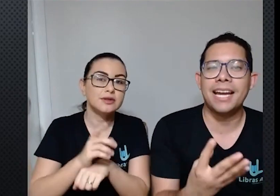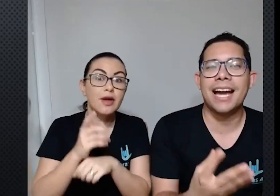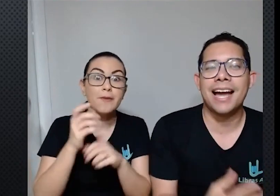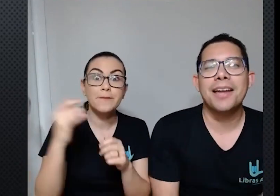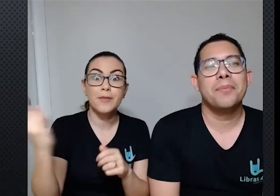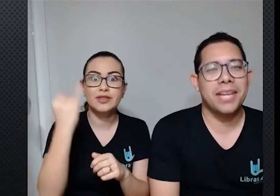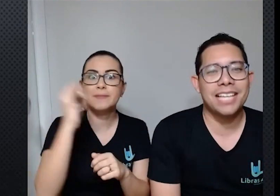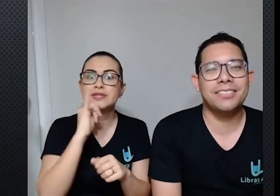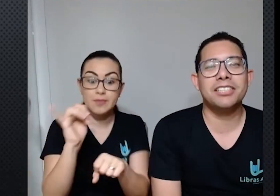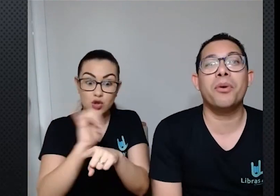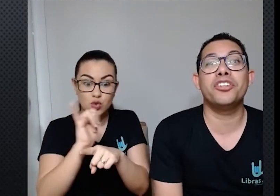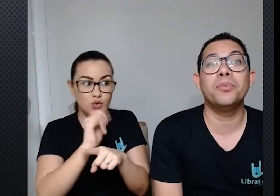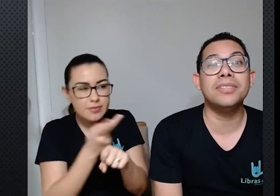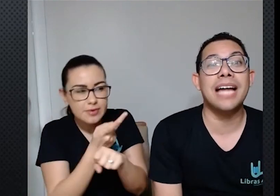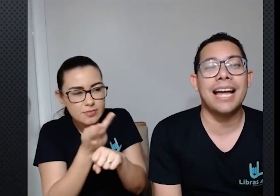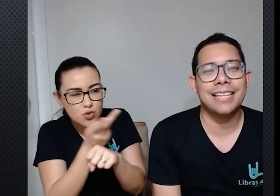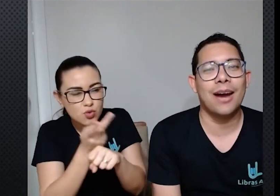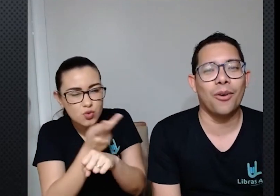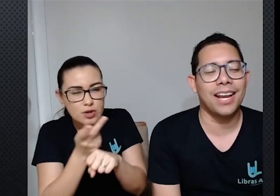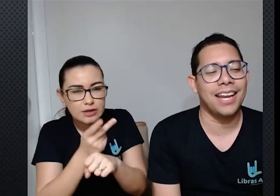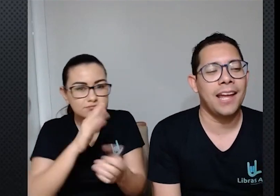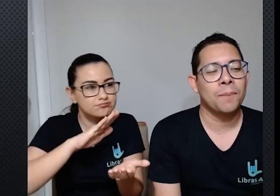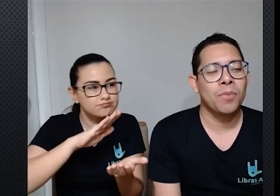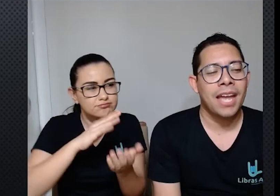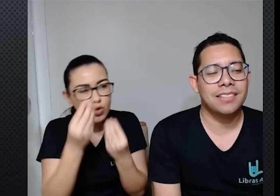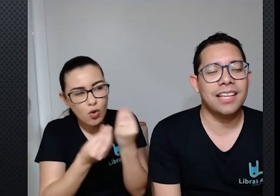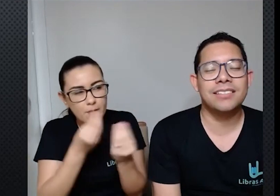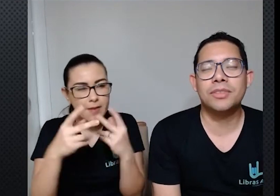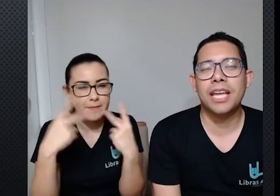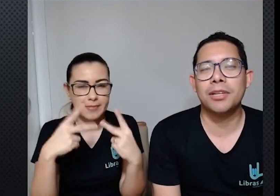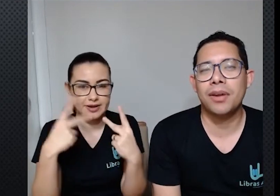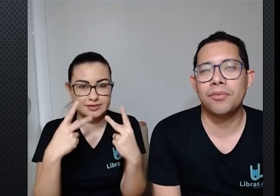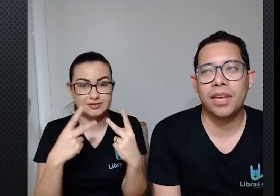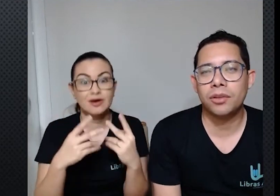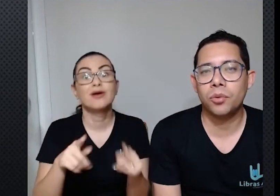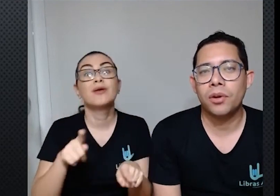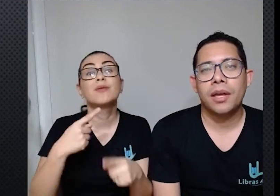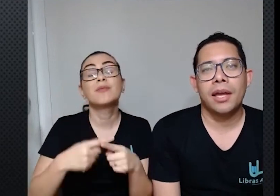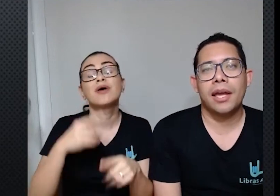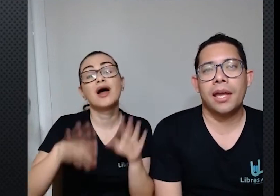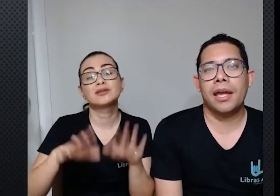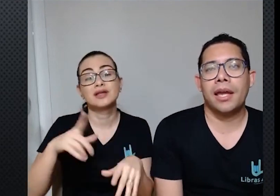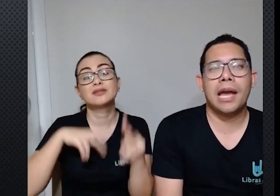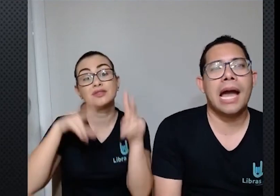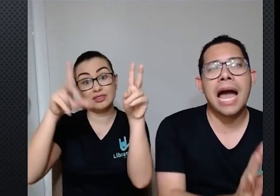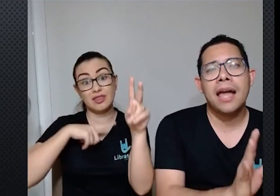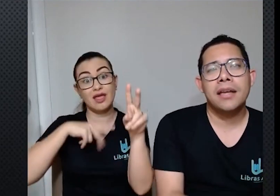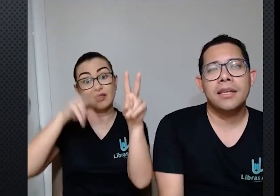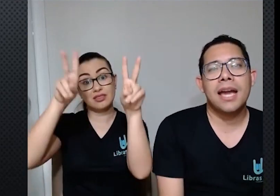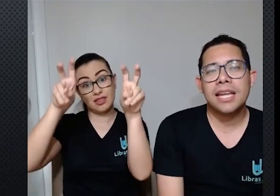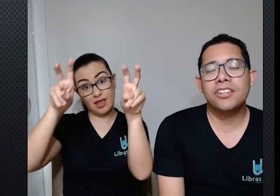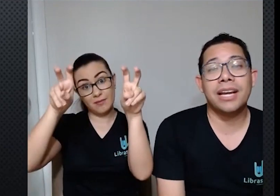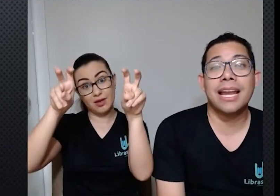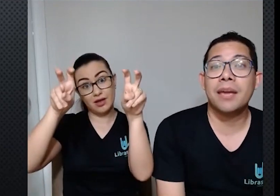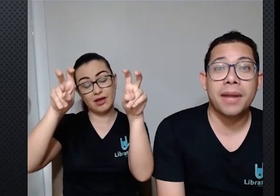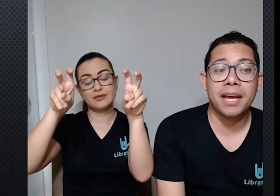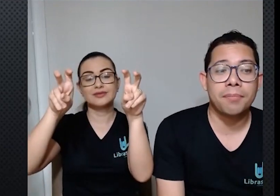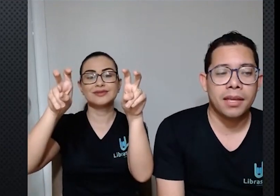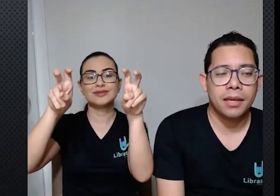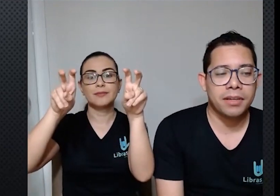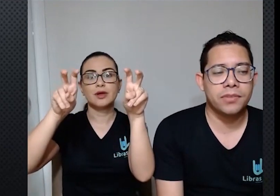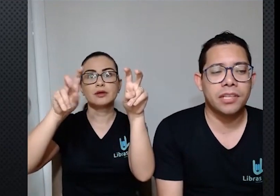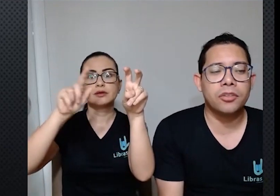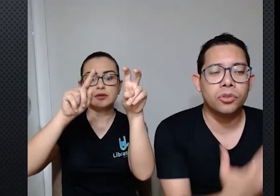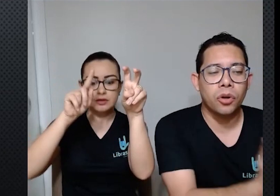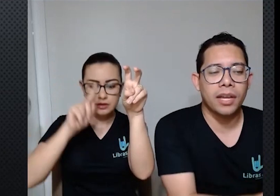procura pregar, porque às vezes pode mudar na hora, né? Às vezes o tema do evento é A e aí ele chega lá e prega